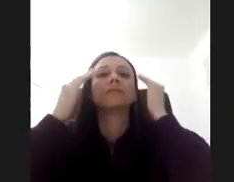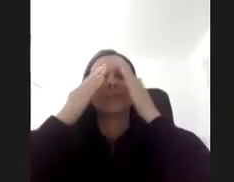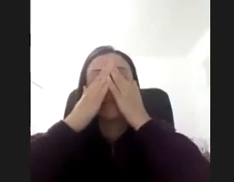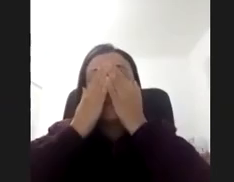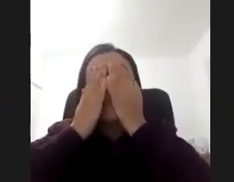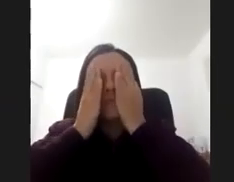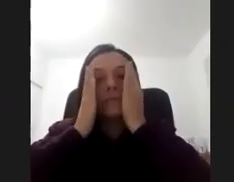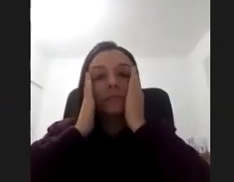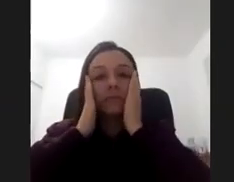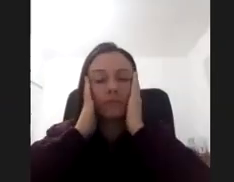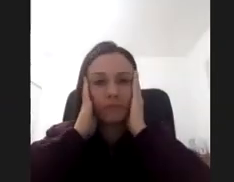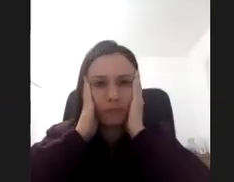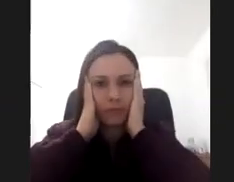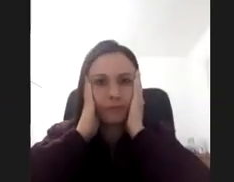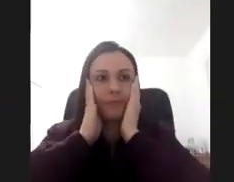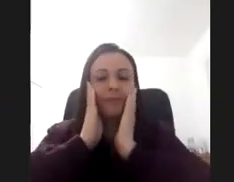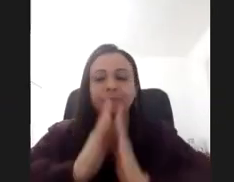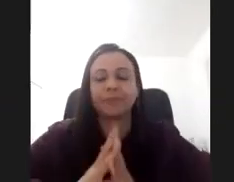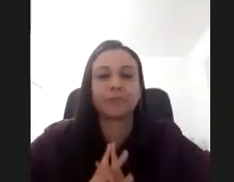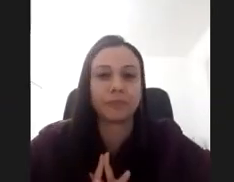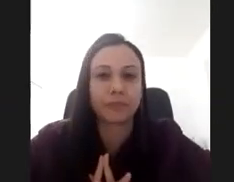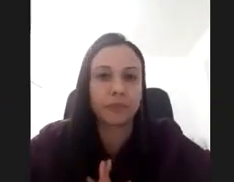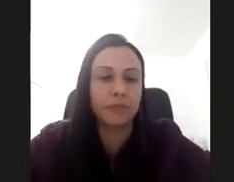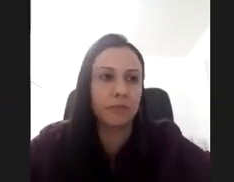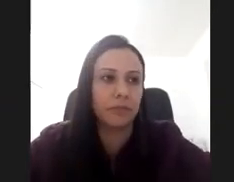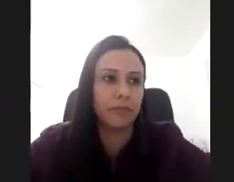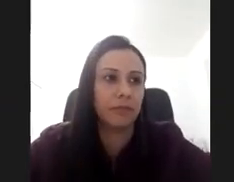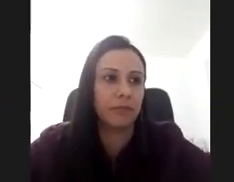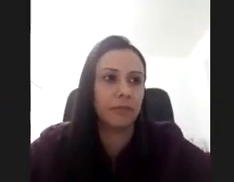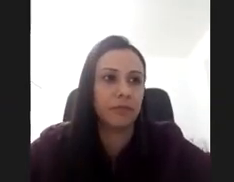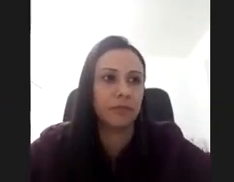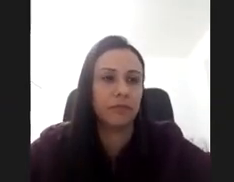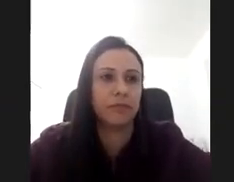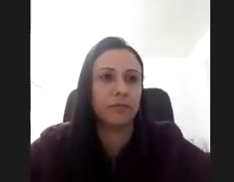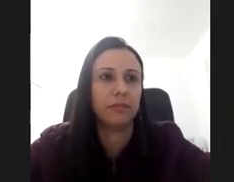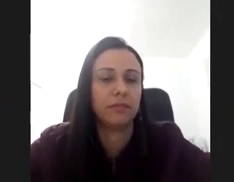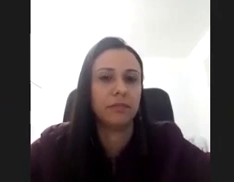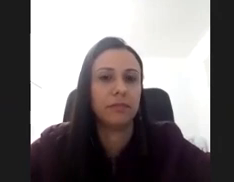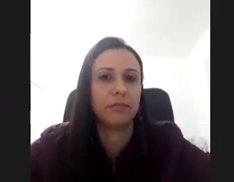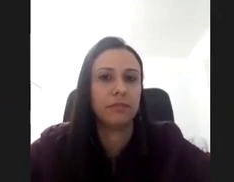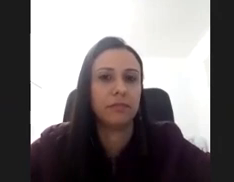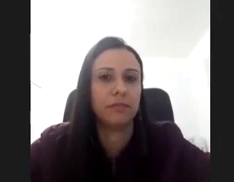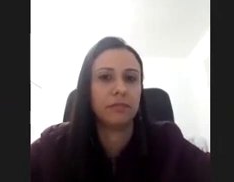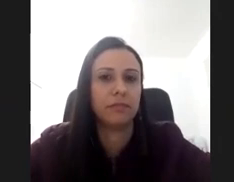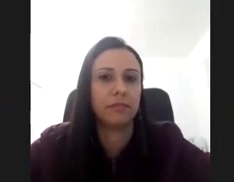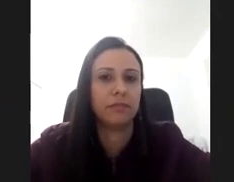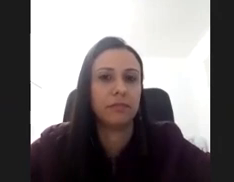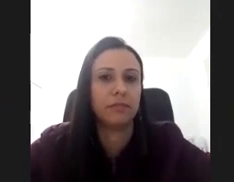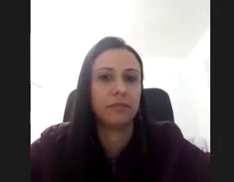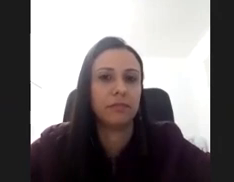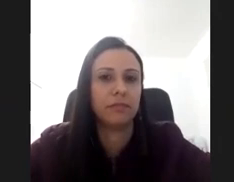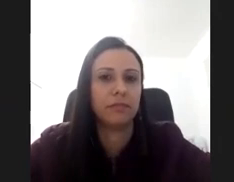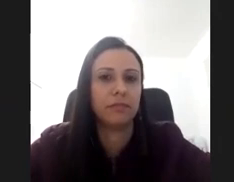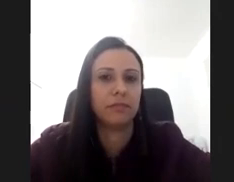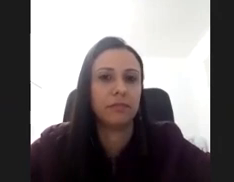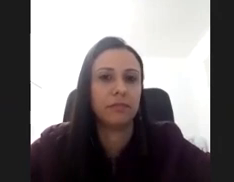essas demissões com acordos, com outras formas aí de prevenir essa